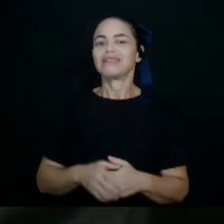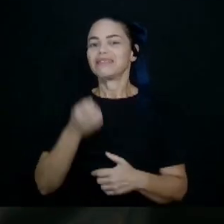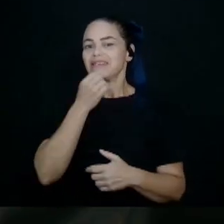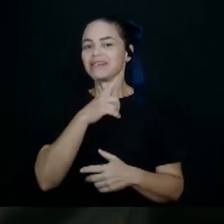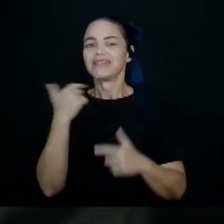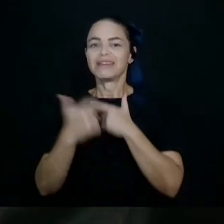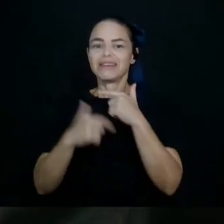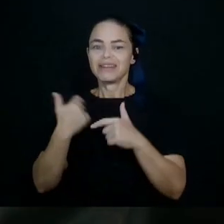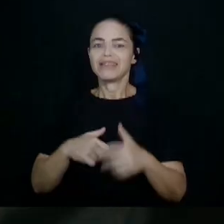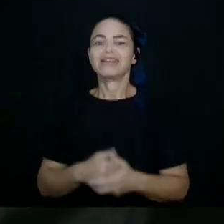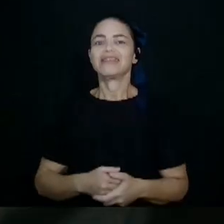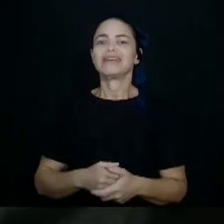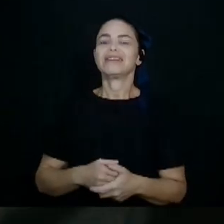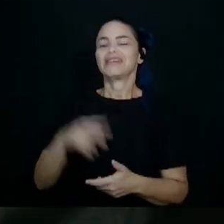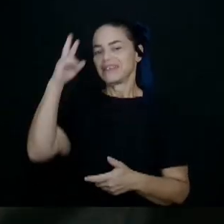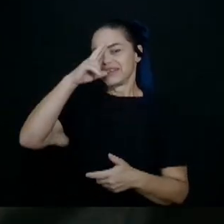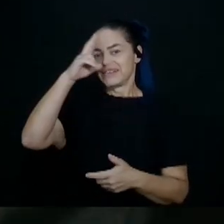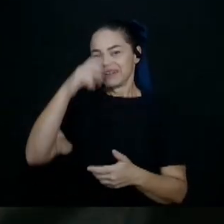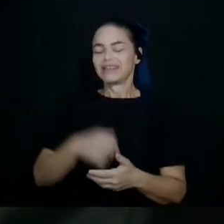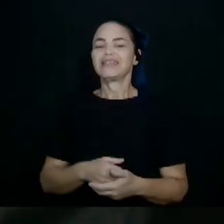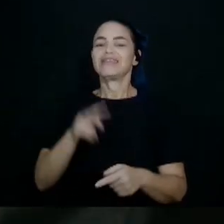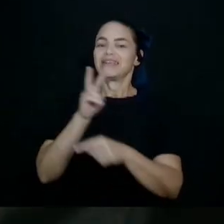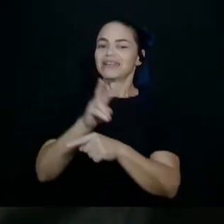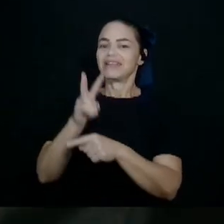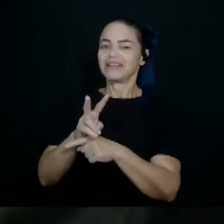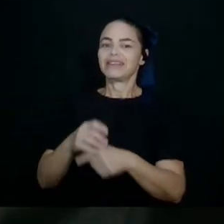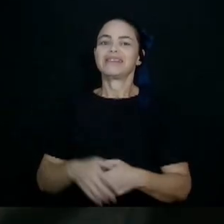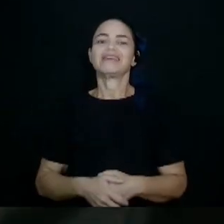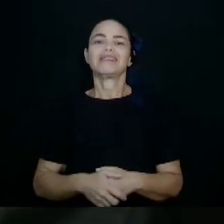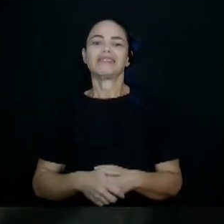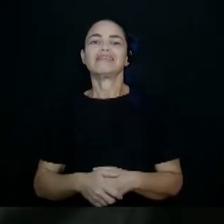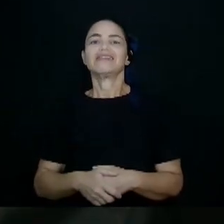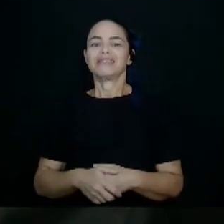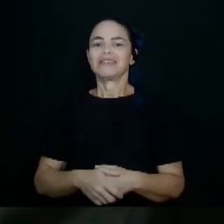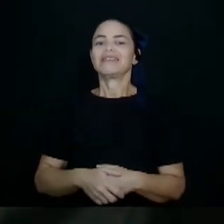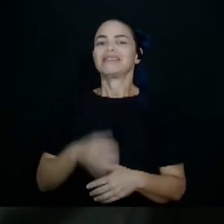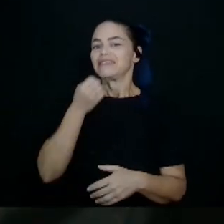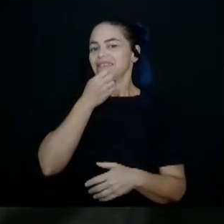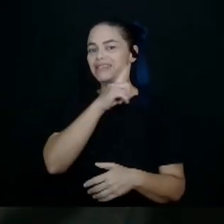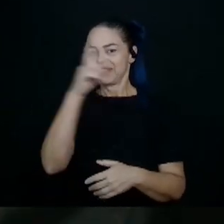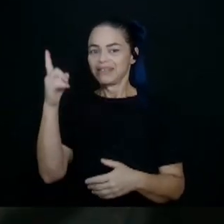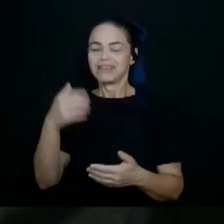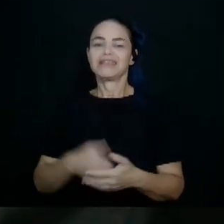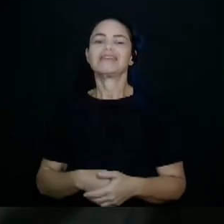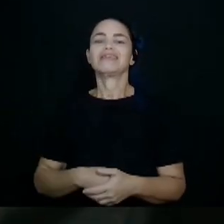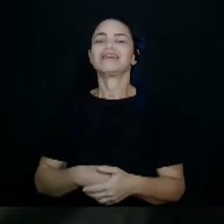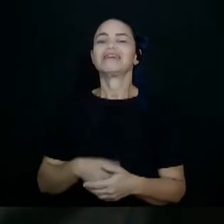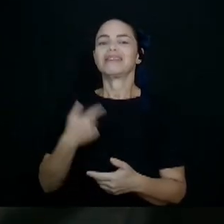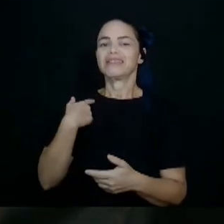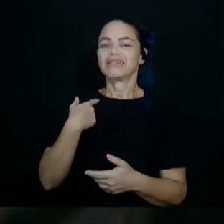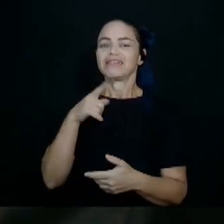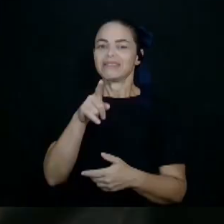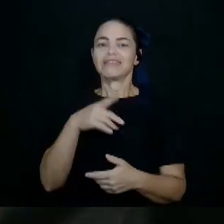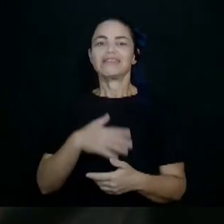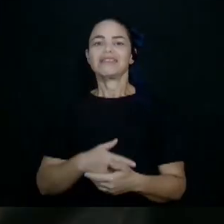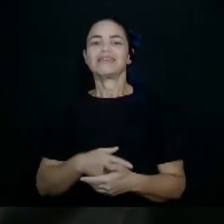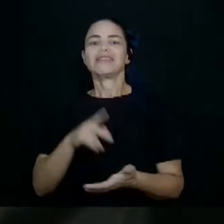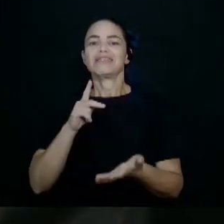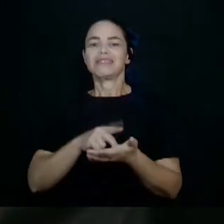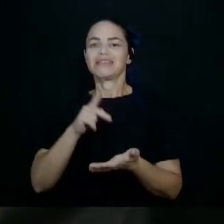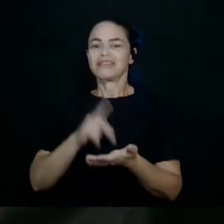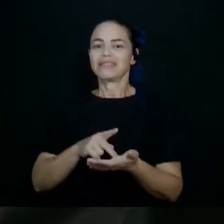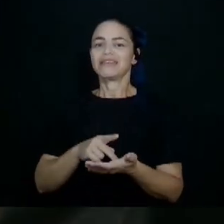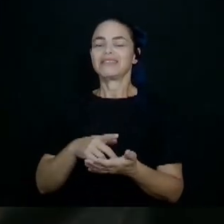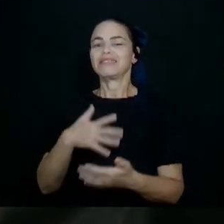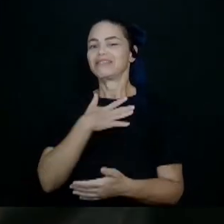trabalho. E lembre-se, cuide-se e faça um bom dia para você, faça aquilo que realmente tenha sentido